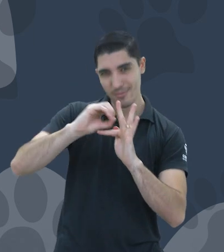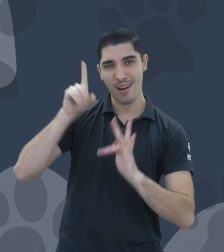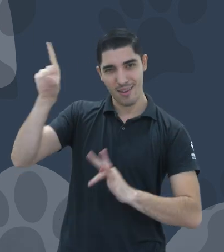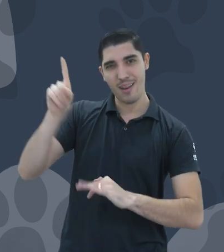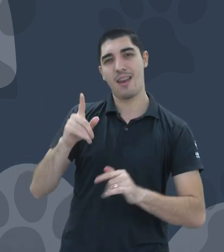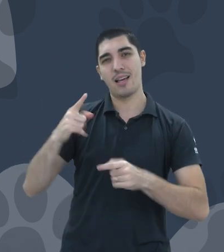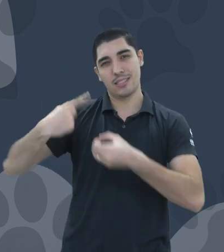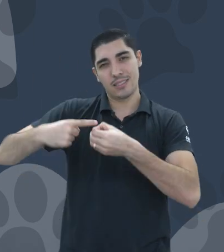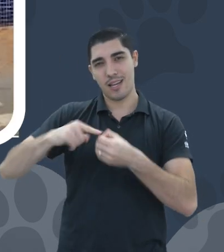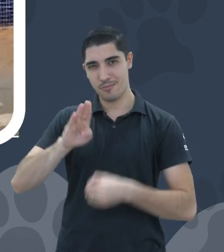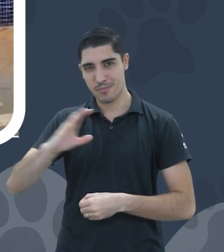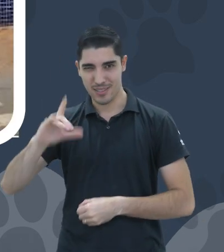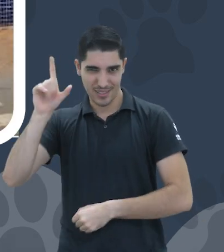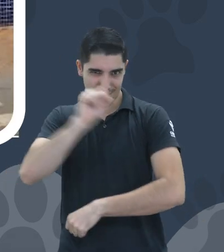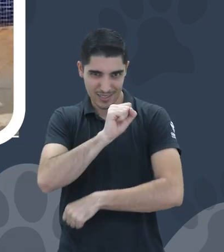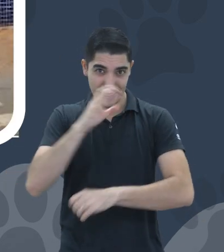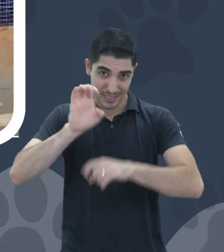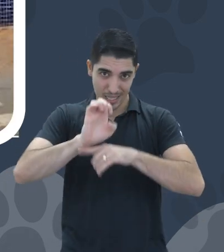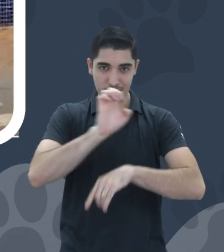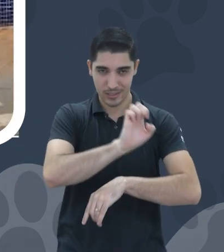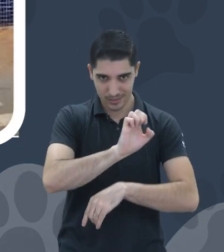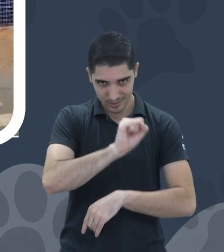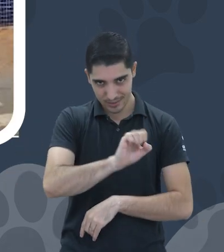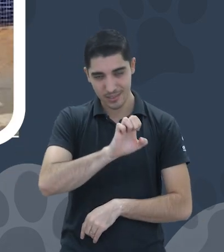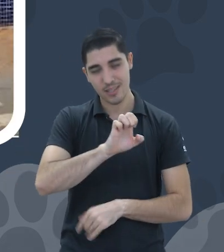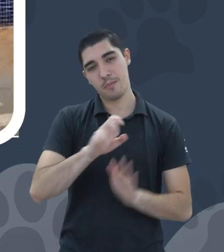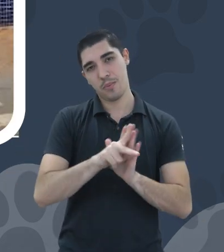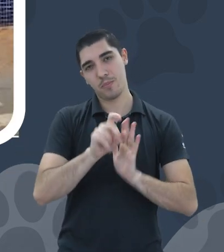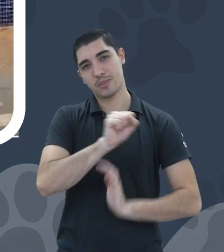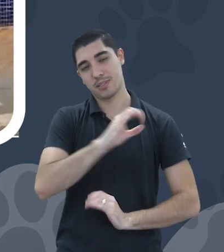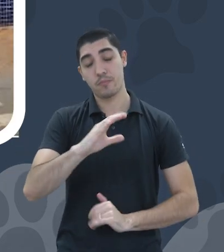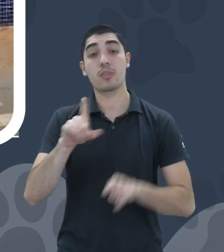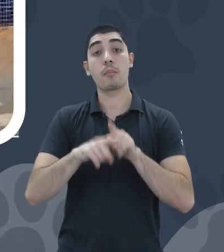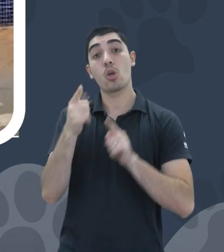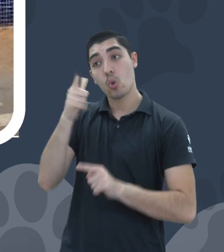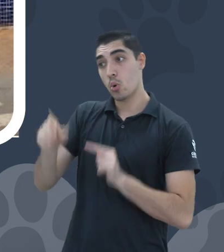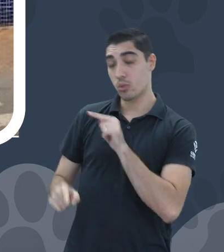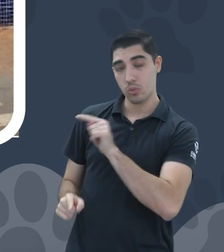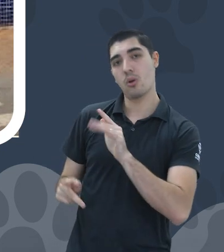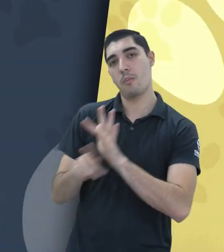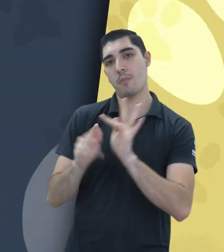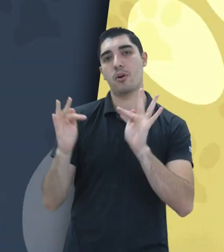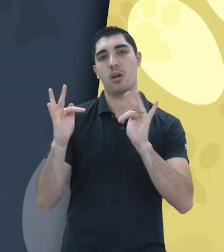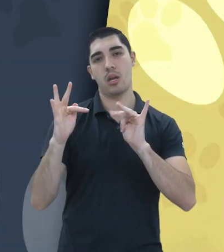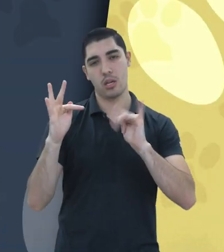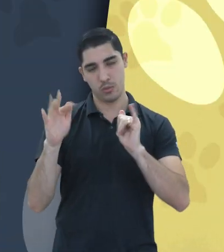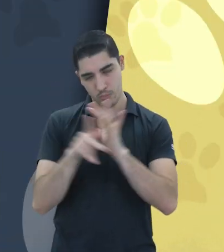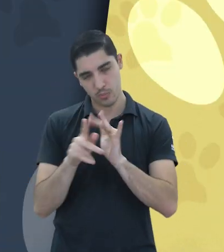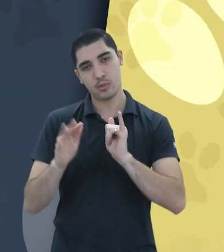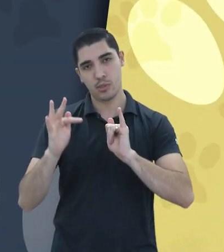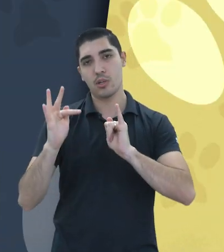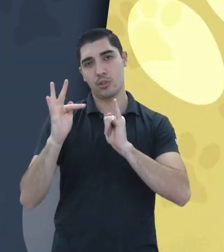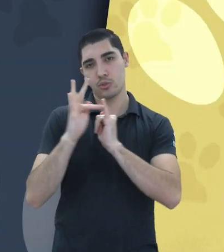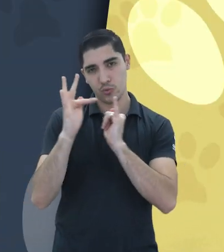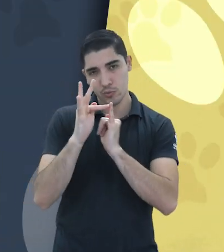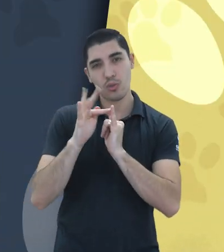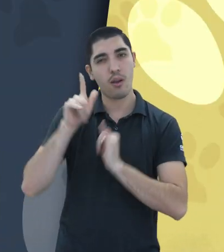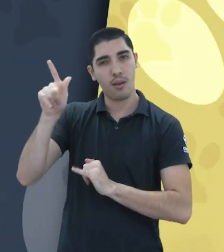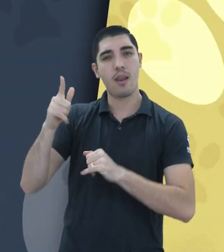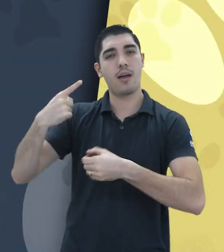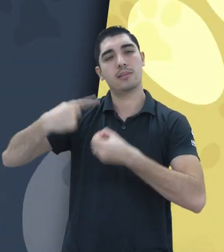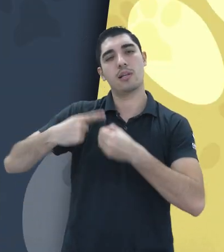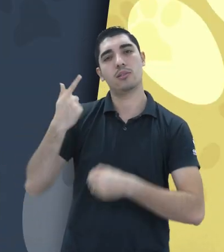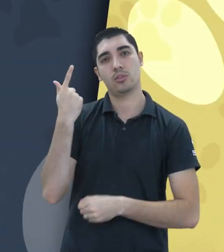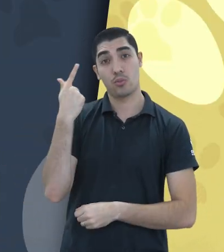Camboriú, Santa Catarina, e o Instituto Federal Goiano, em Urutaí, Goiás. E segundo o Ministério dos